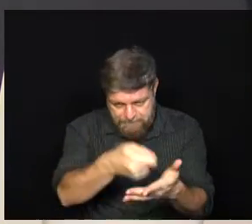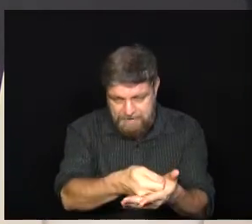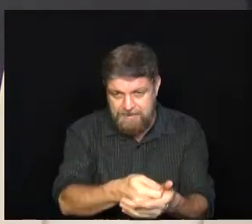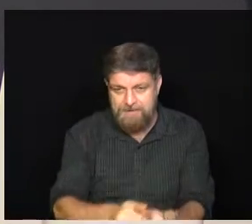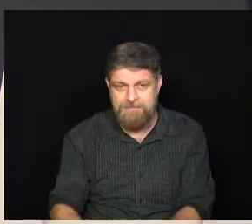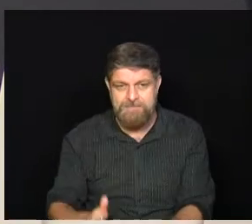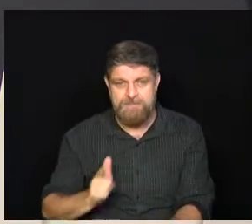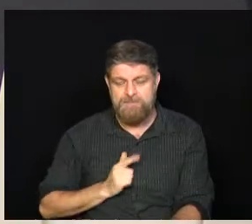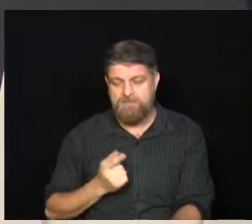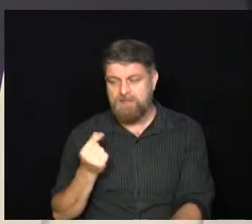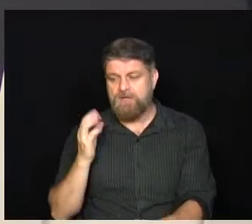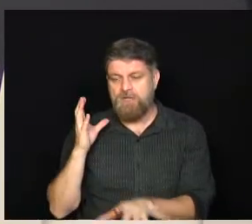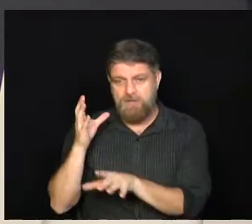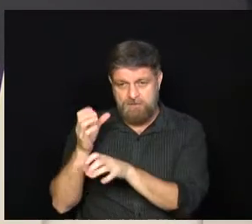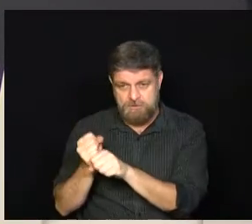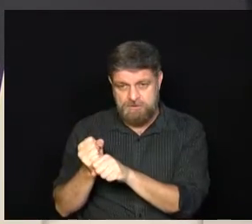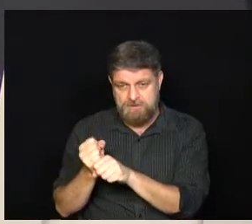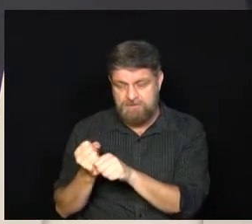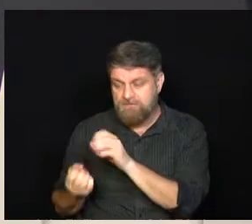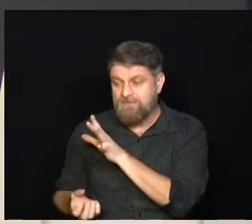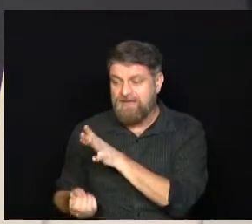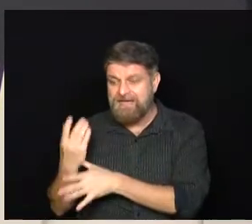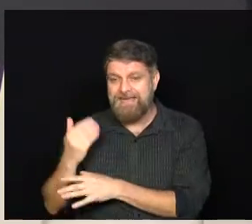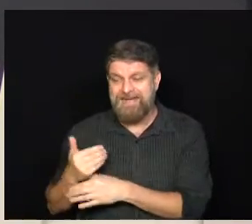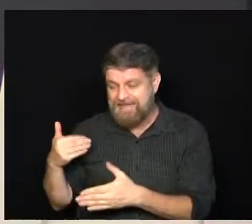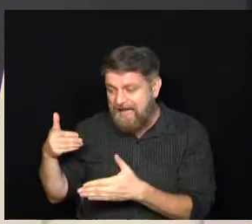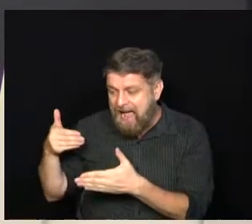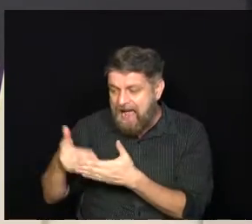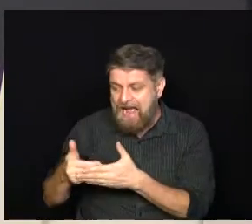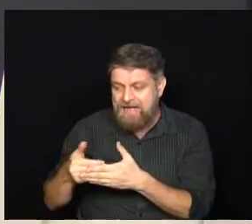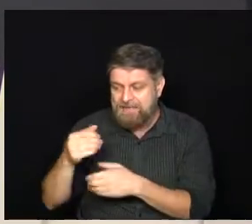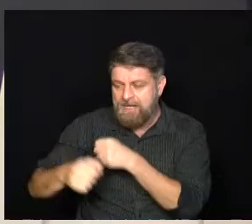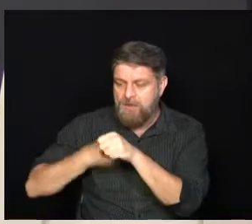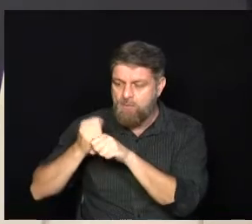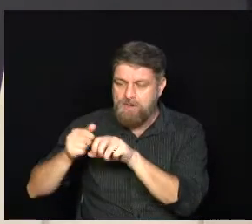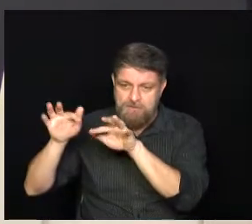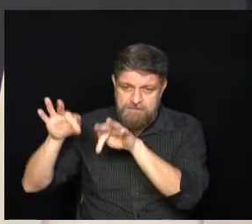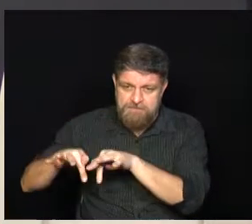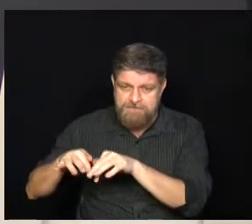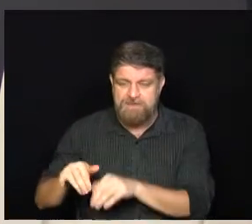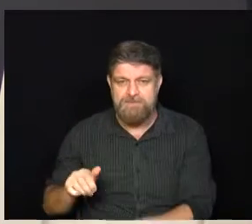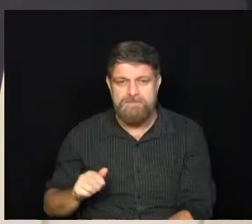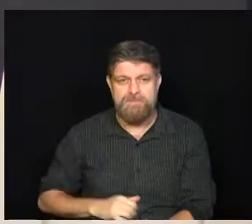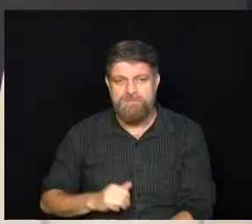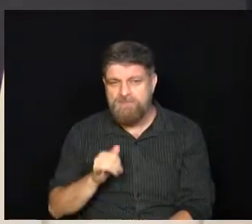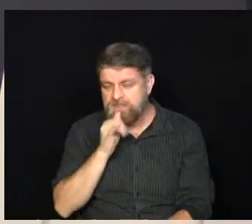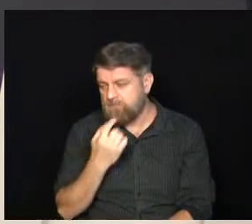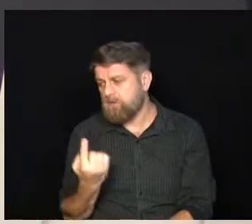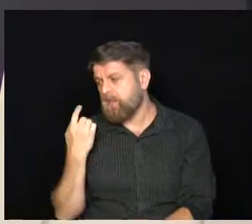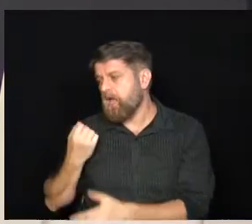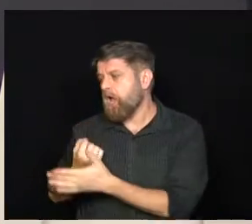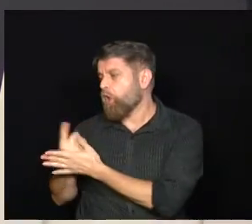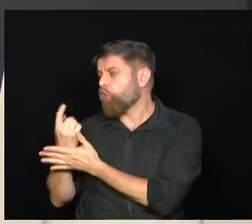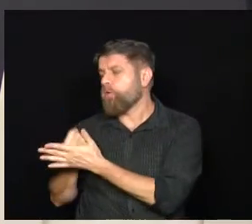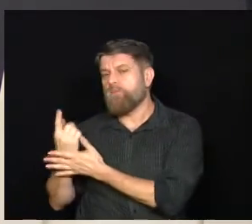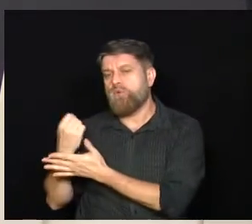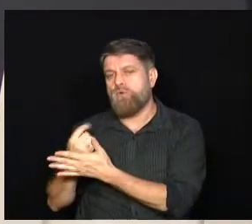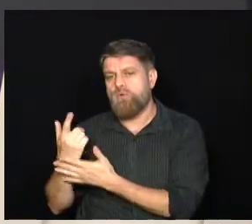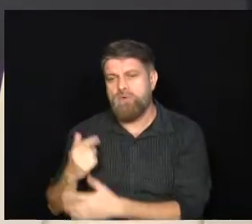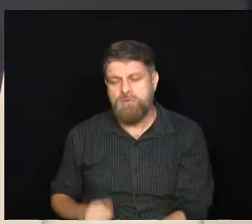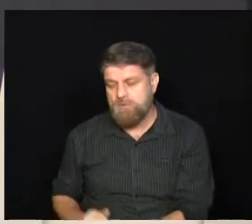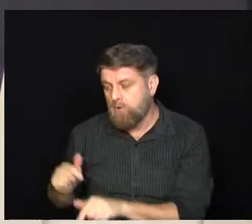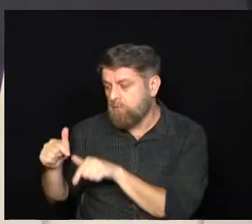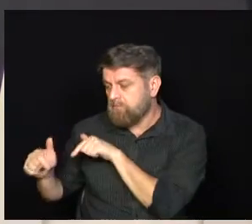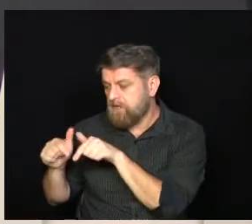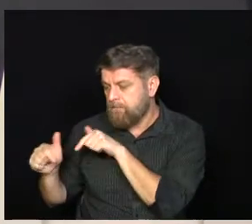o orçamento onde ela foi criada, onde ela foi feita a compra lá ou feito o